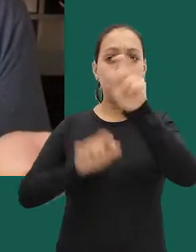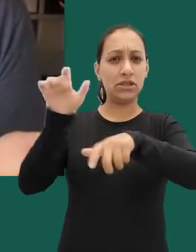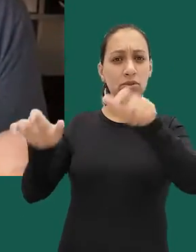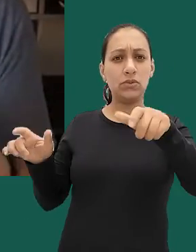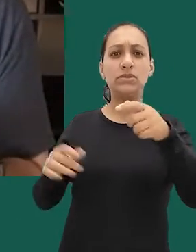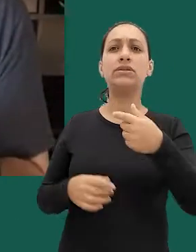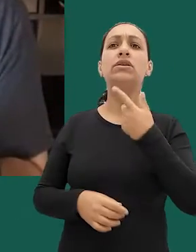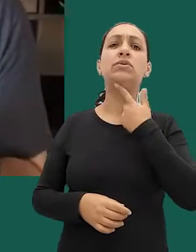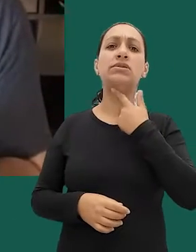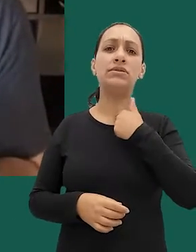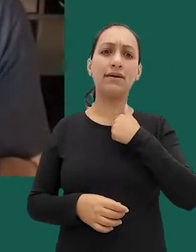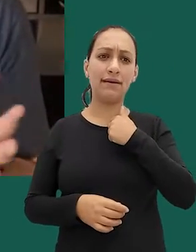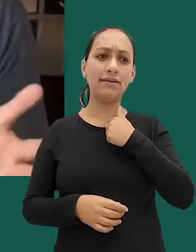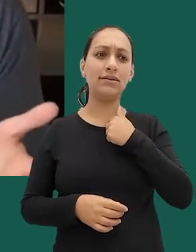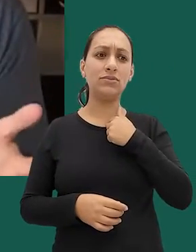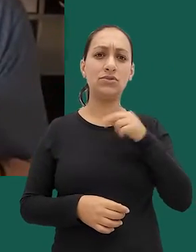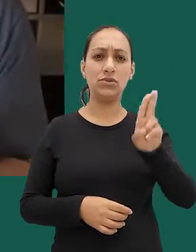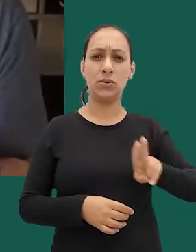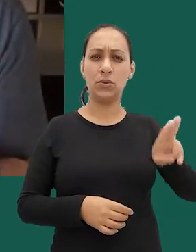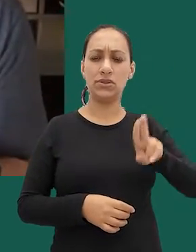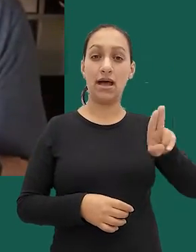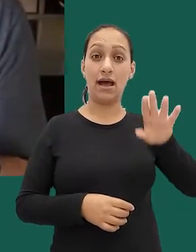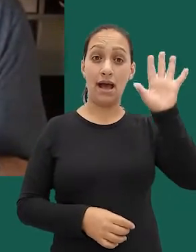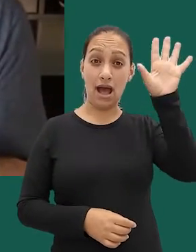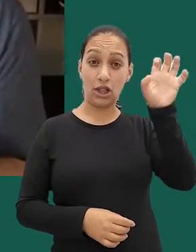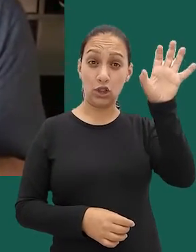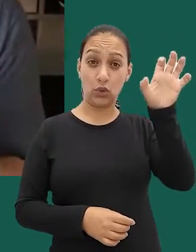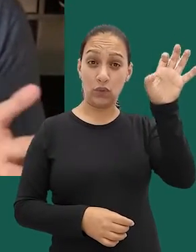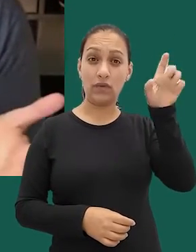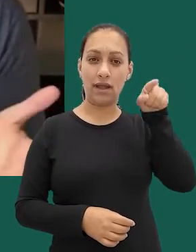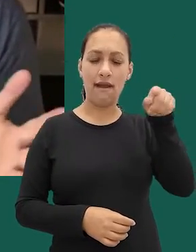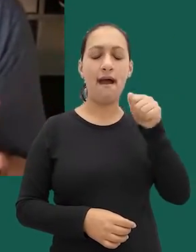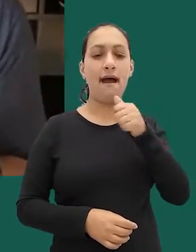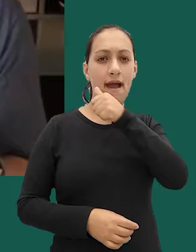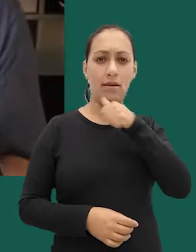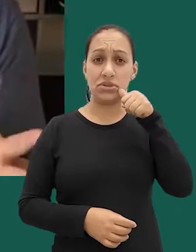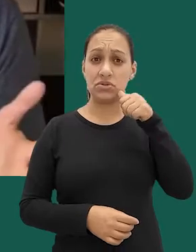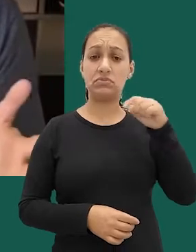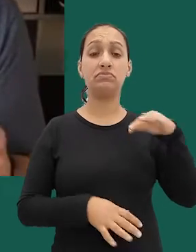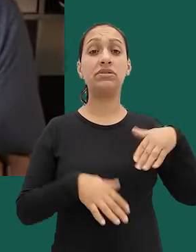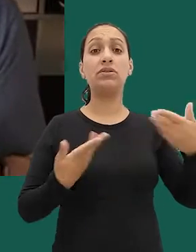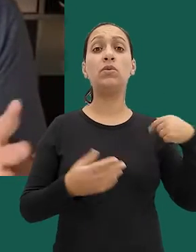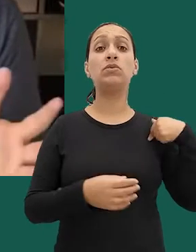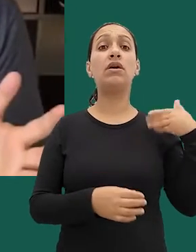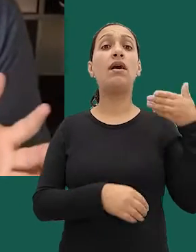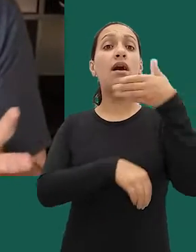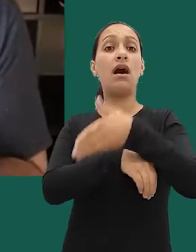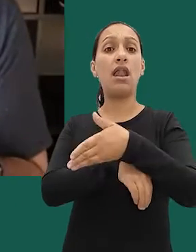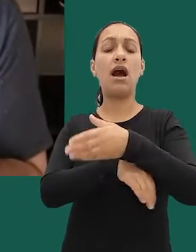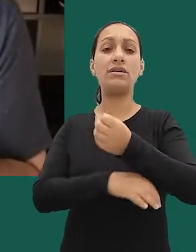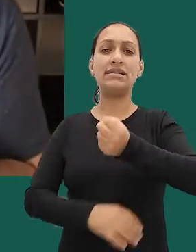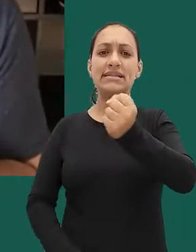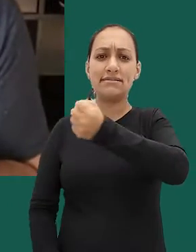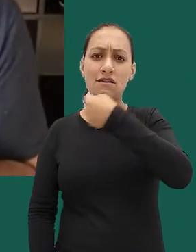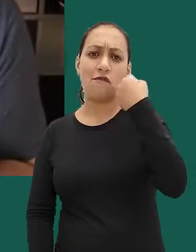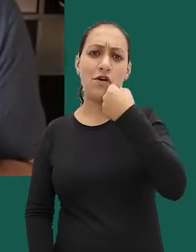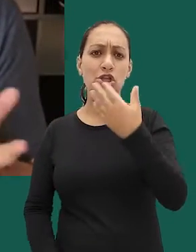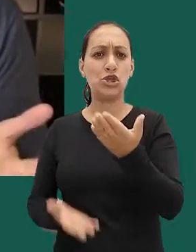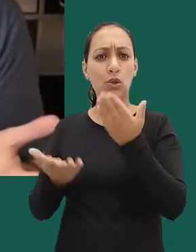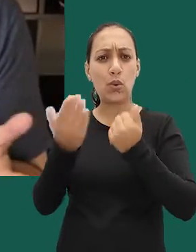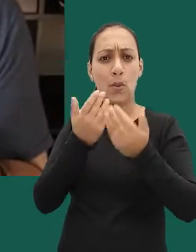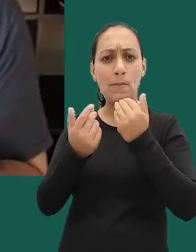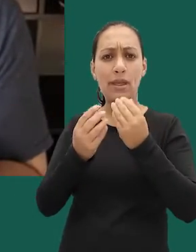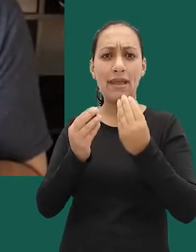usar a Amazon Web Services, que é a famosa nuvem da Amazon. E a gente ia lá e tomava umas cervejas, comia uns petiscos e